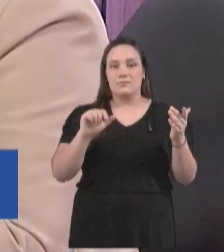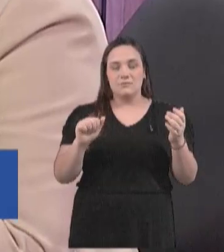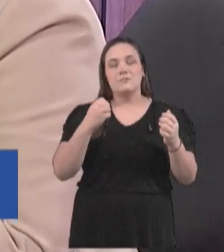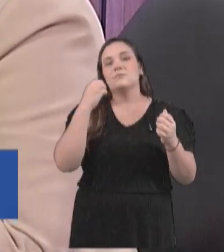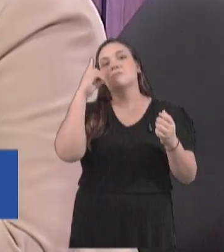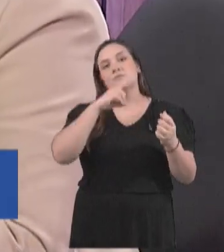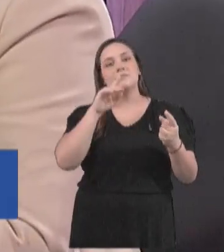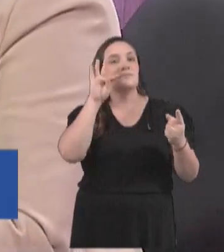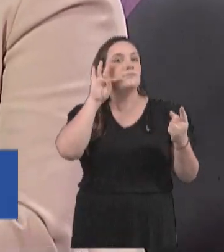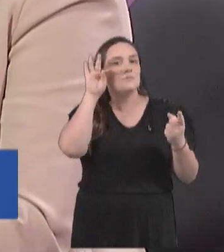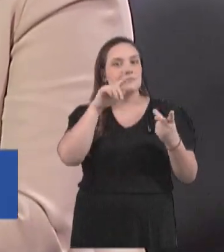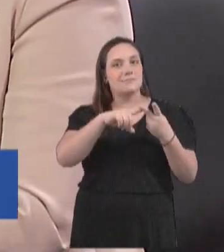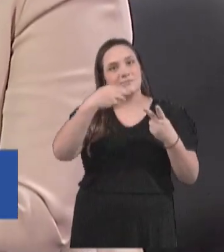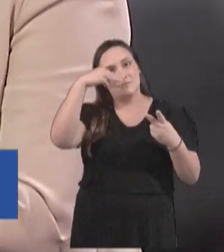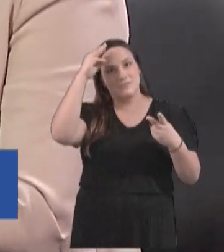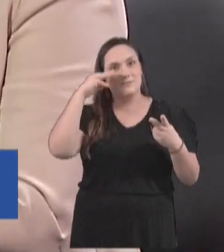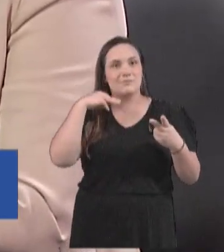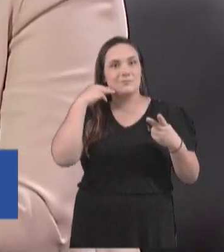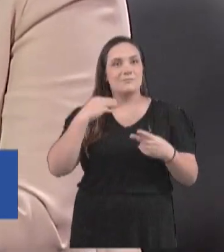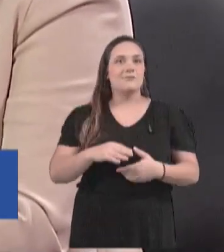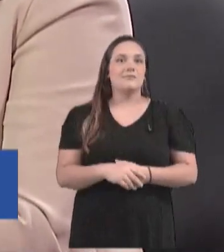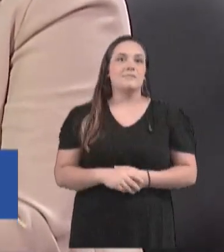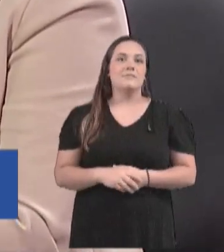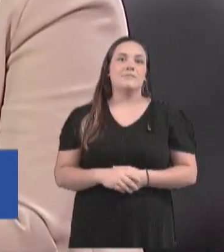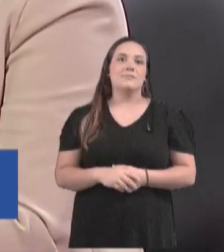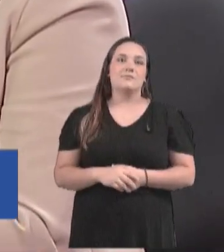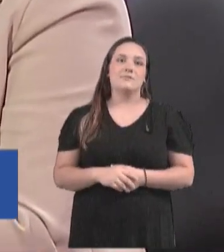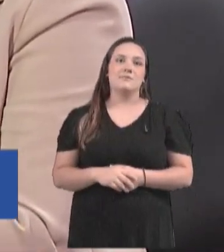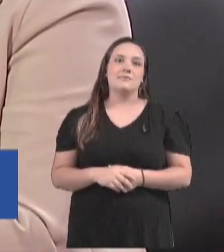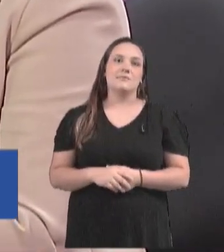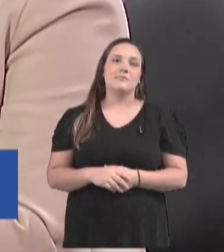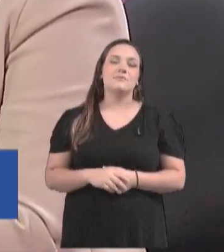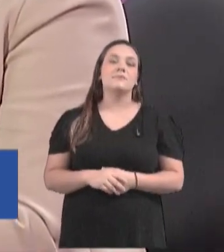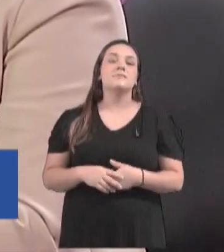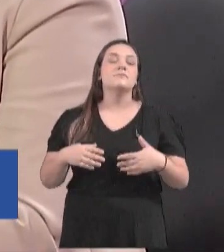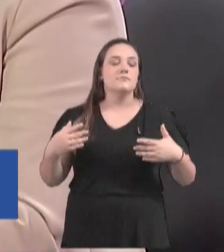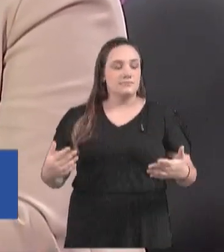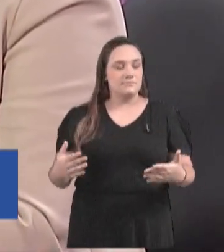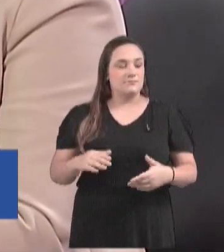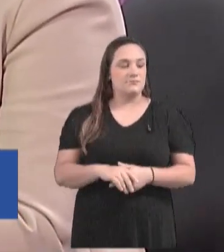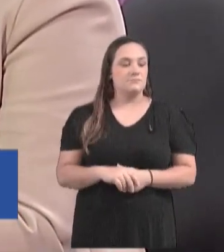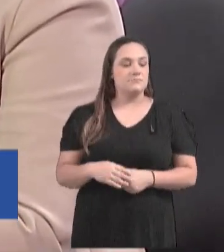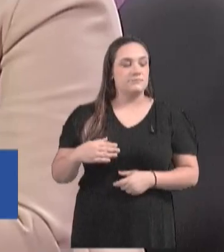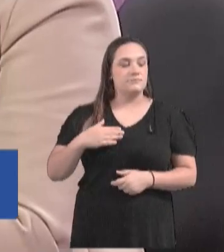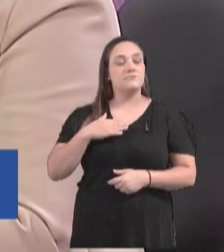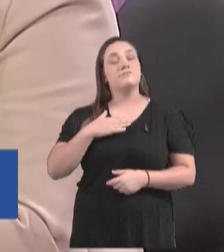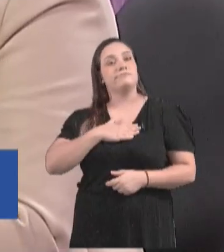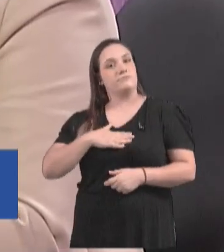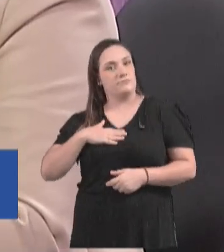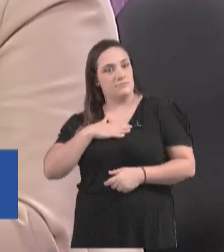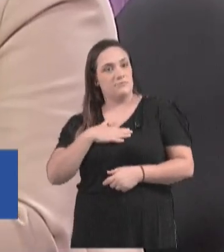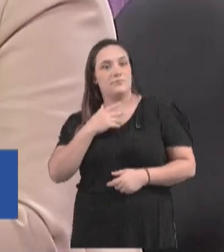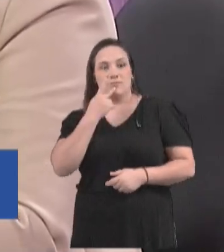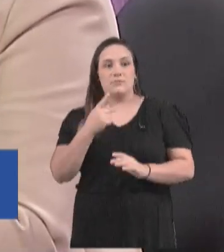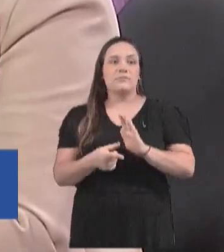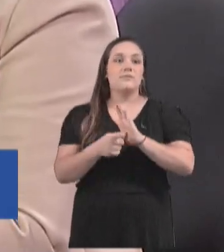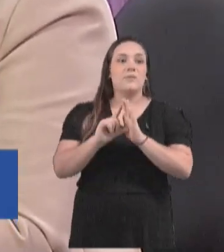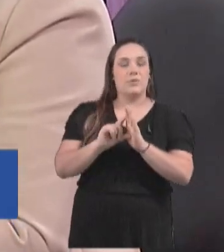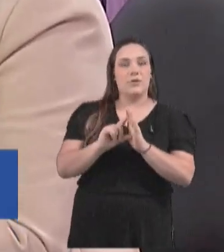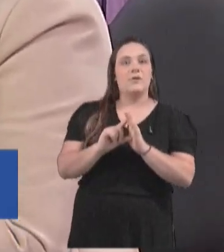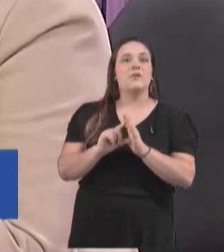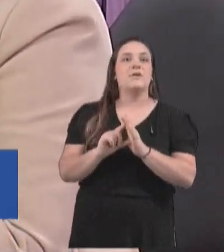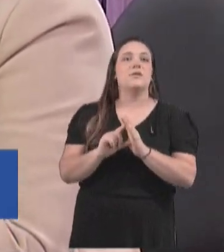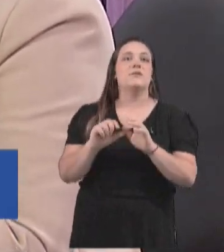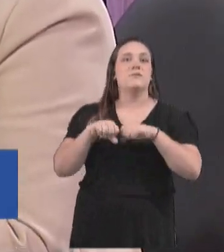dia, Marité. Isso. É uma alegria, né, estar aqui falando um pouquinho antes do seminário,